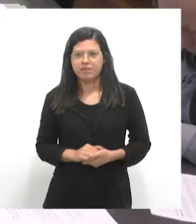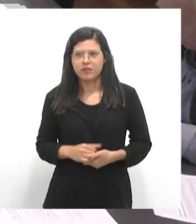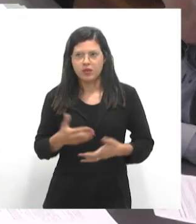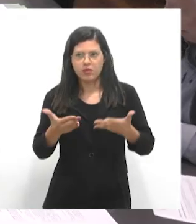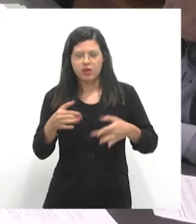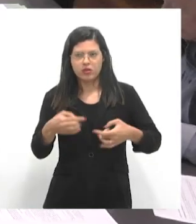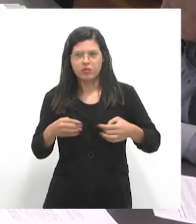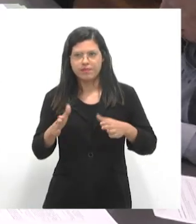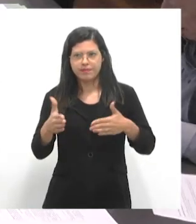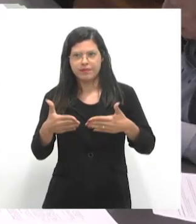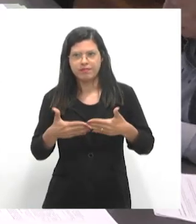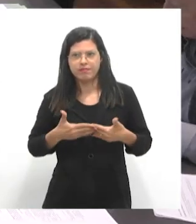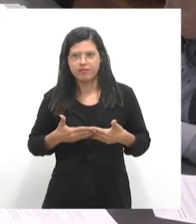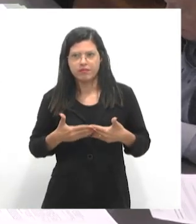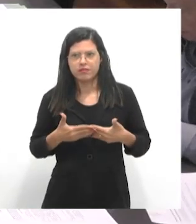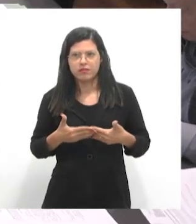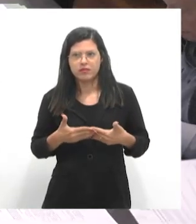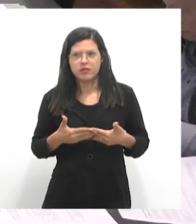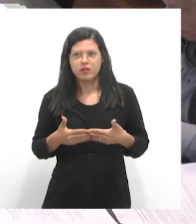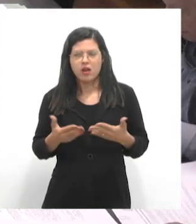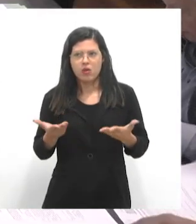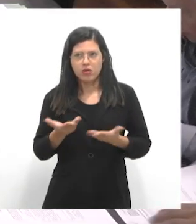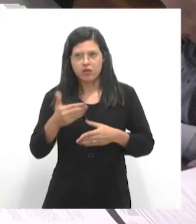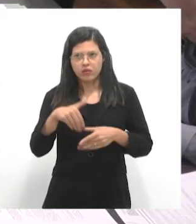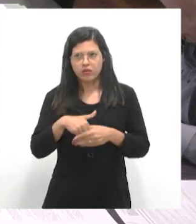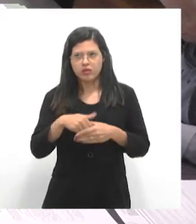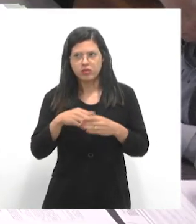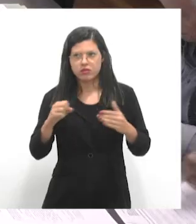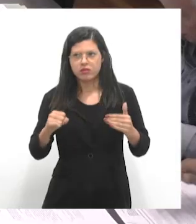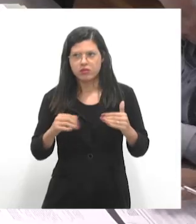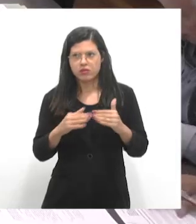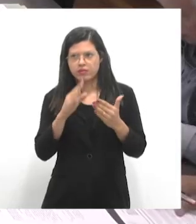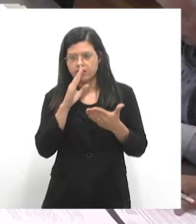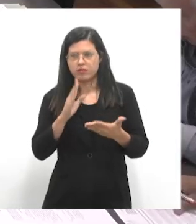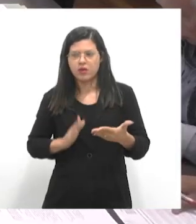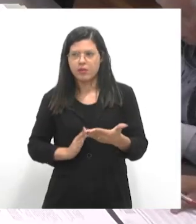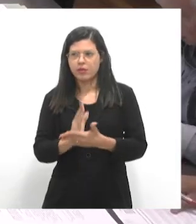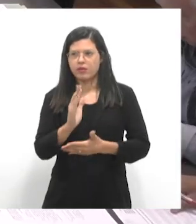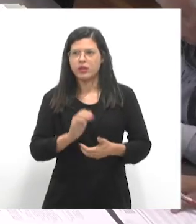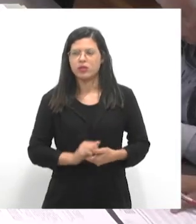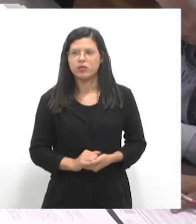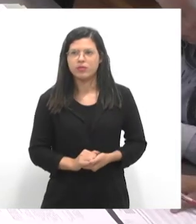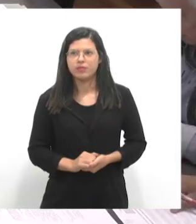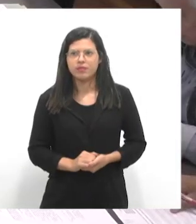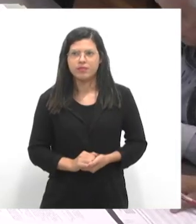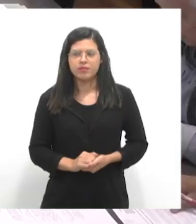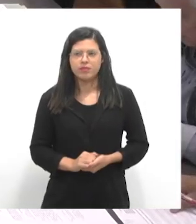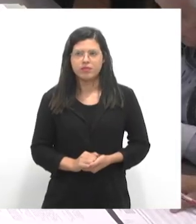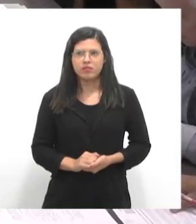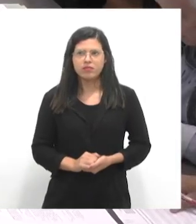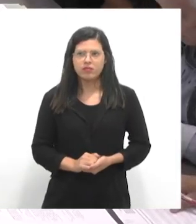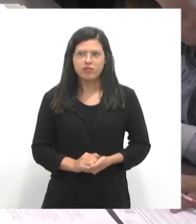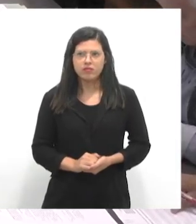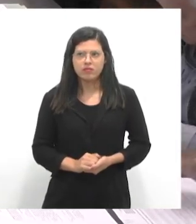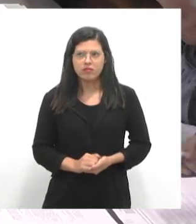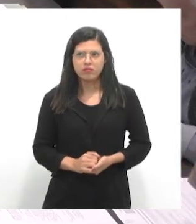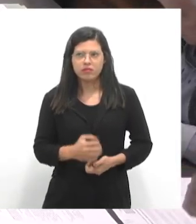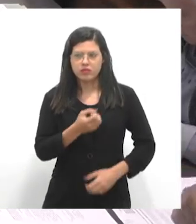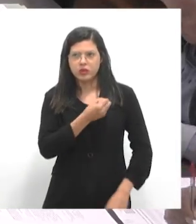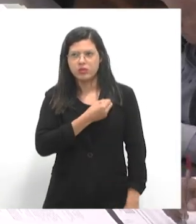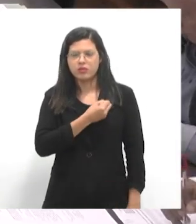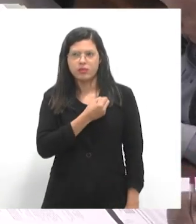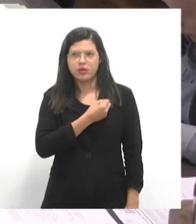quem queira discutir, encerrada a discussão e votação, os senhores que aprovam permaneçam como estão. Aprovado. Passo